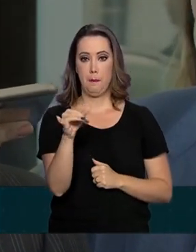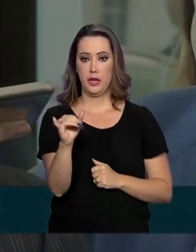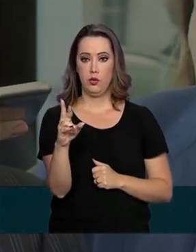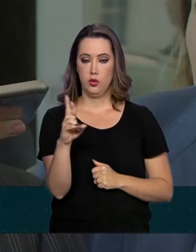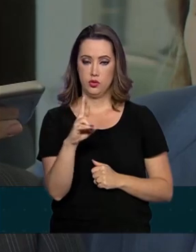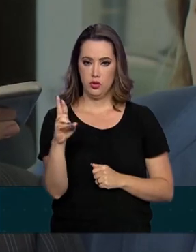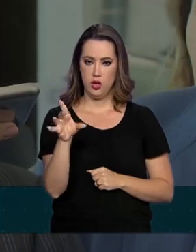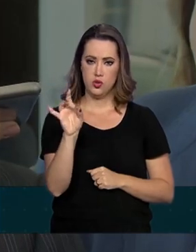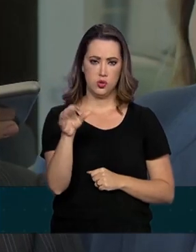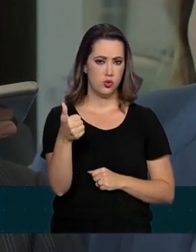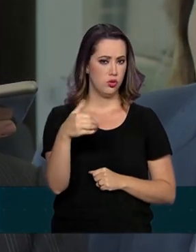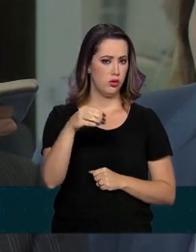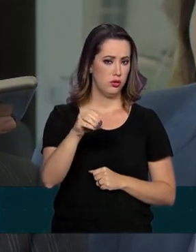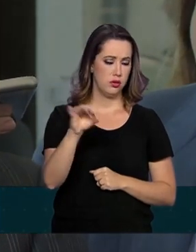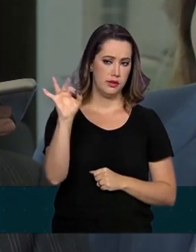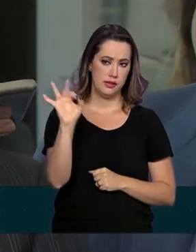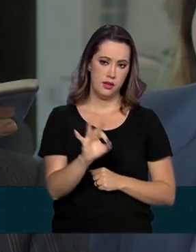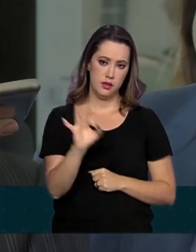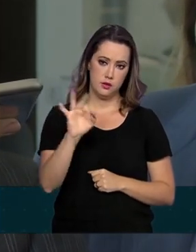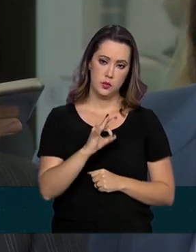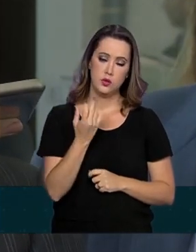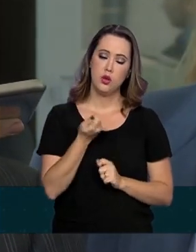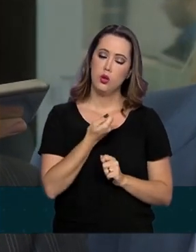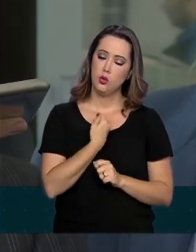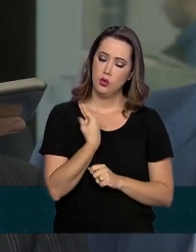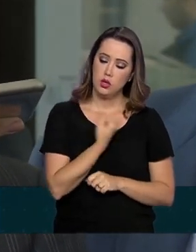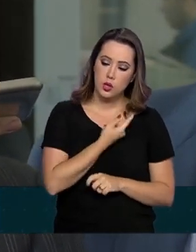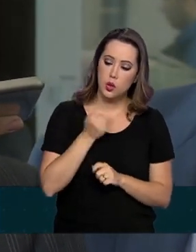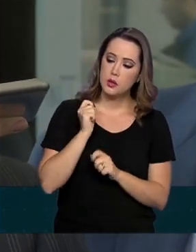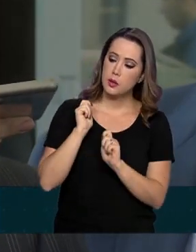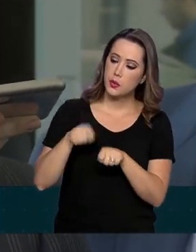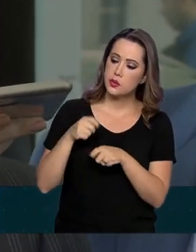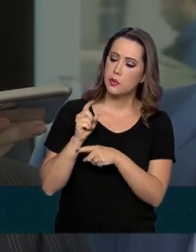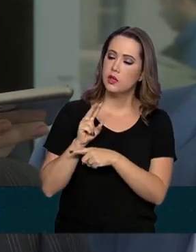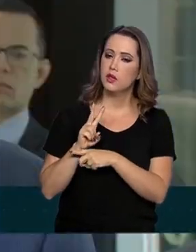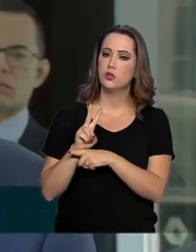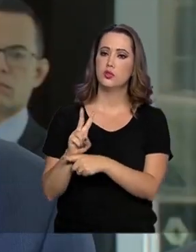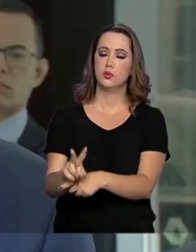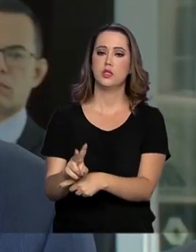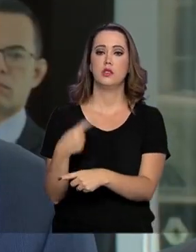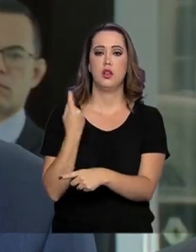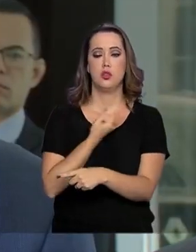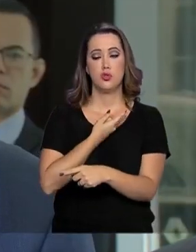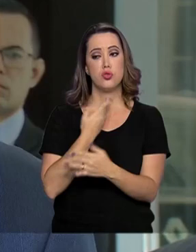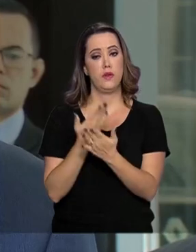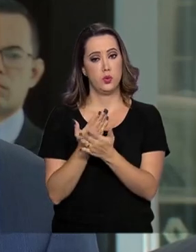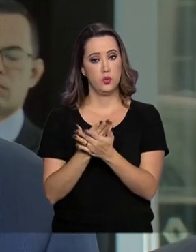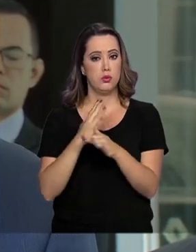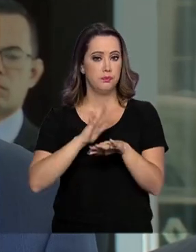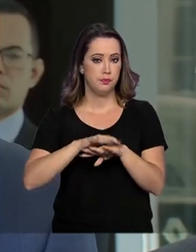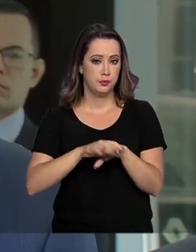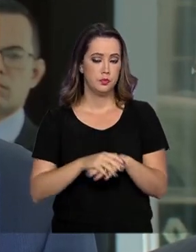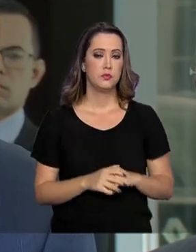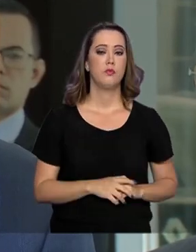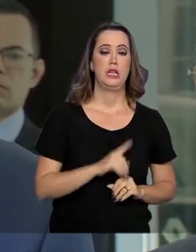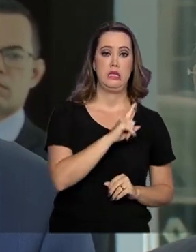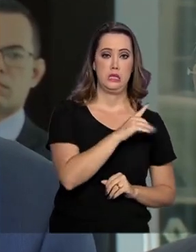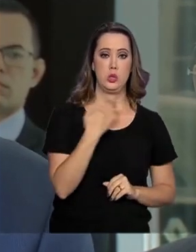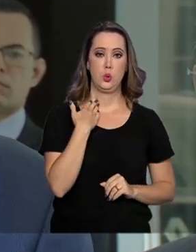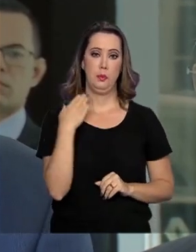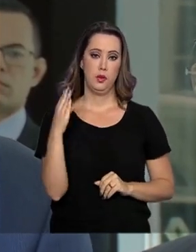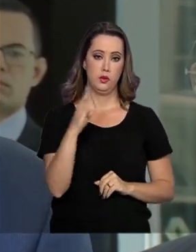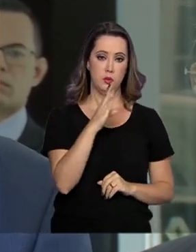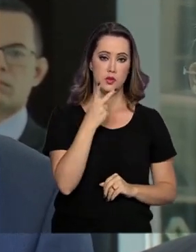da nossa carteira de crédito e nós faremos isso matematicamente. O presidente do Banco do Brasil destacou que